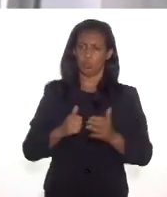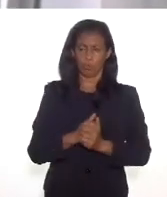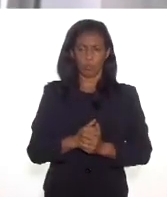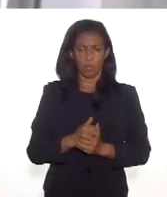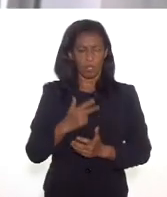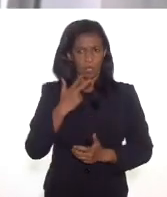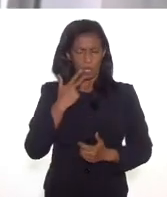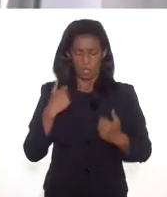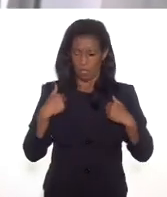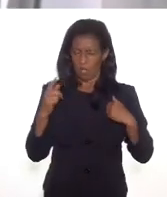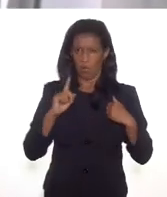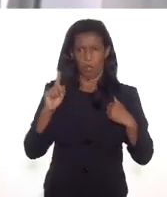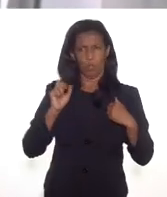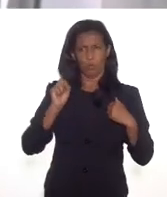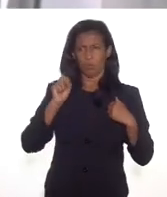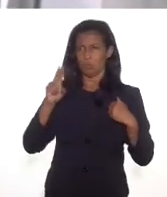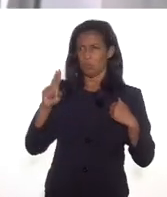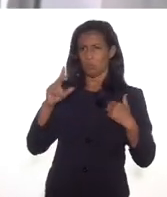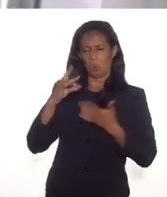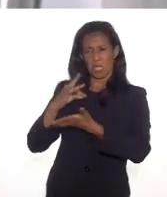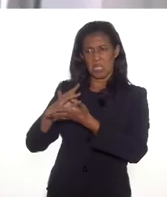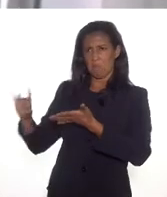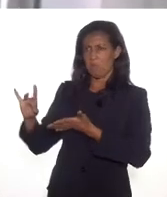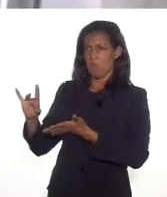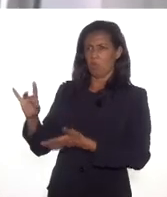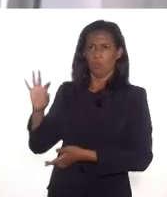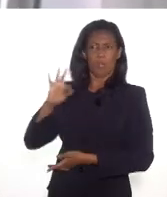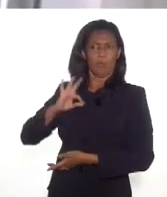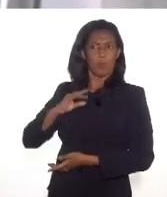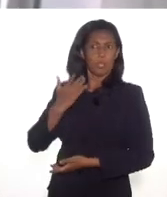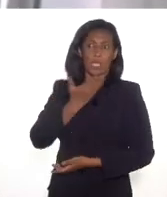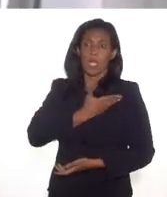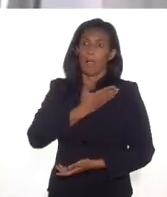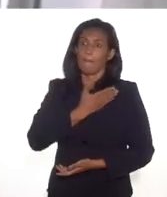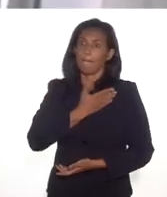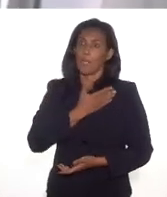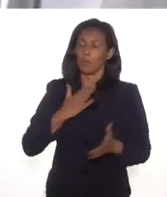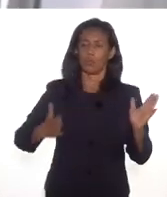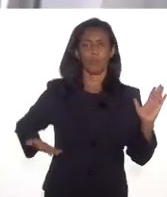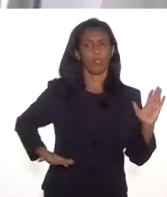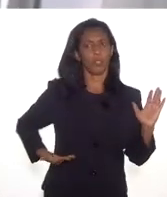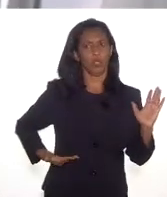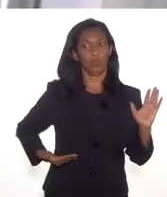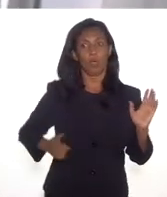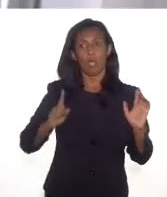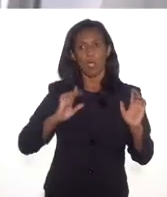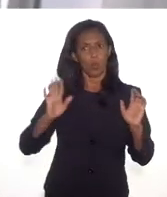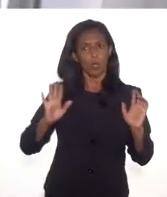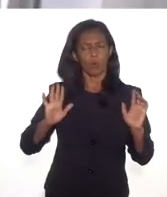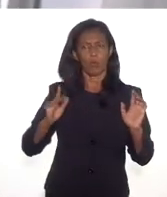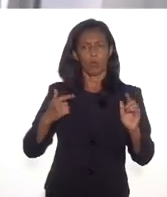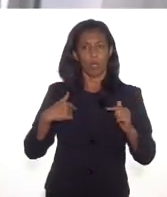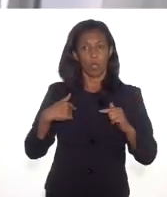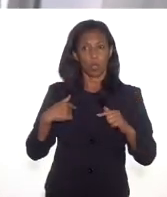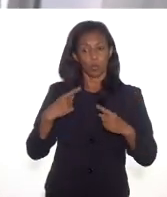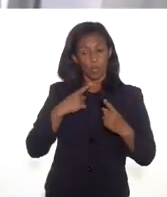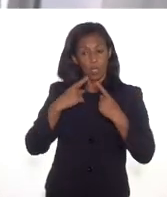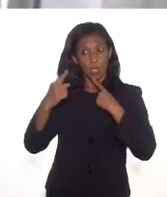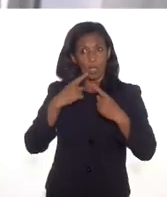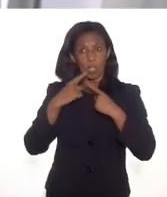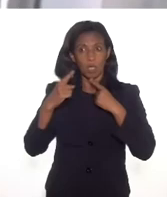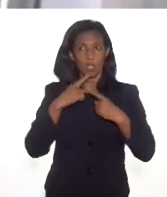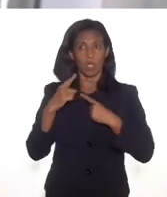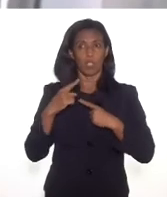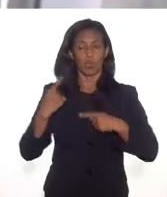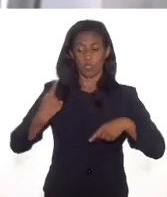inimigo da polícia, nem sou amigo de bandido, mas sou um crítico muito profundo, dentro das minhas limitações, do que se chama